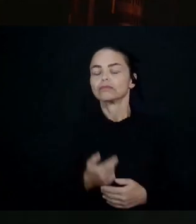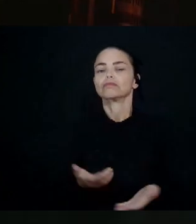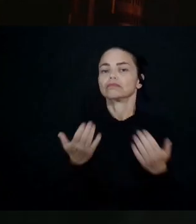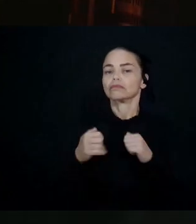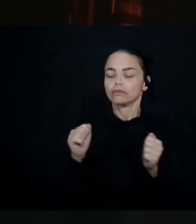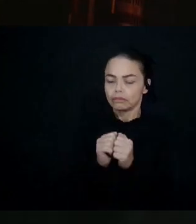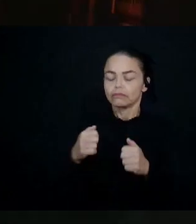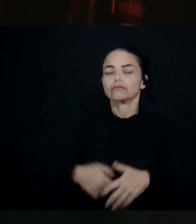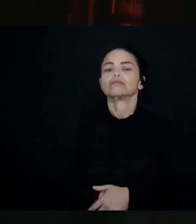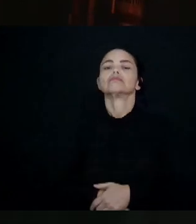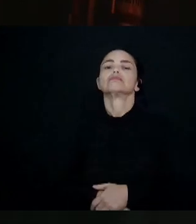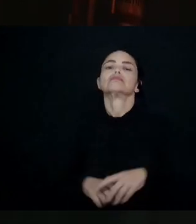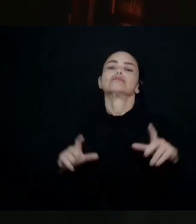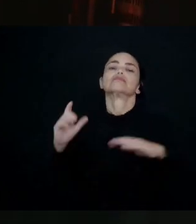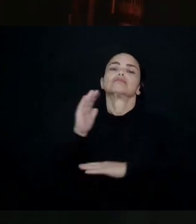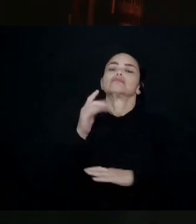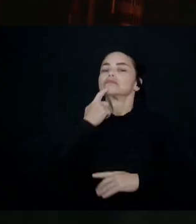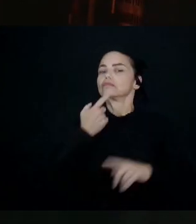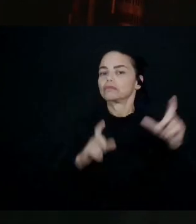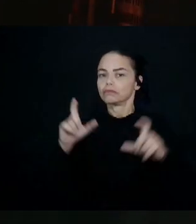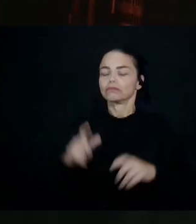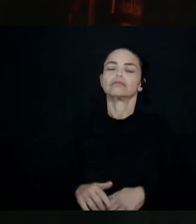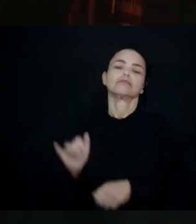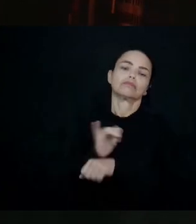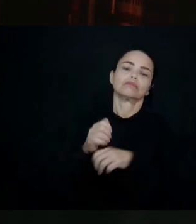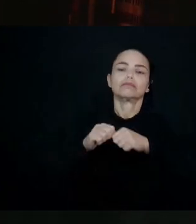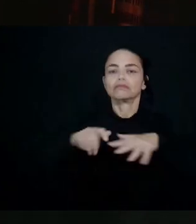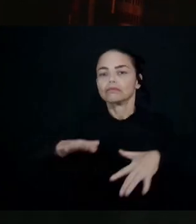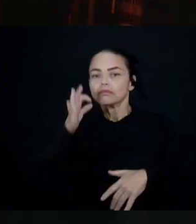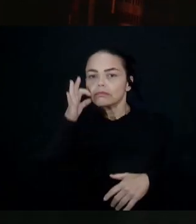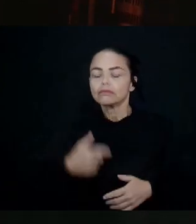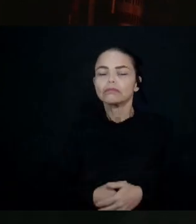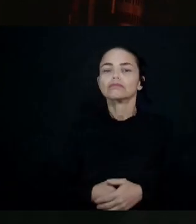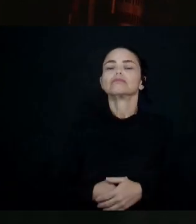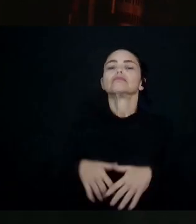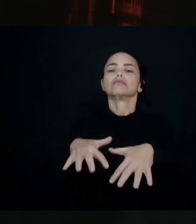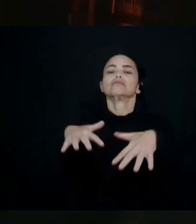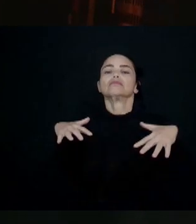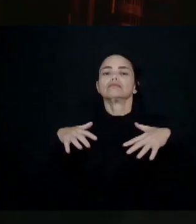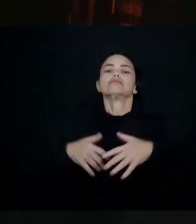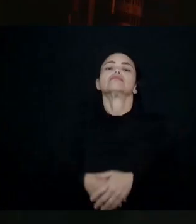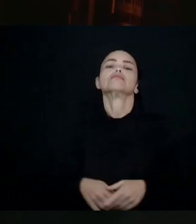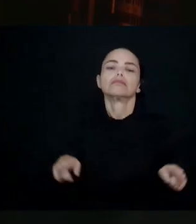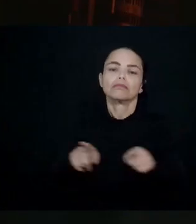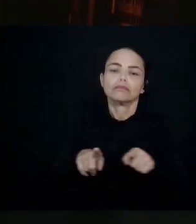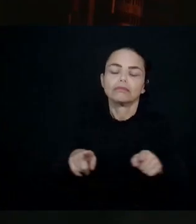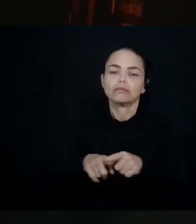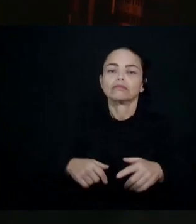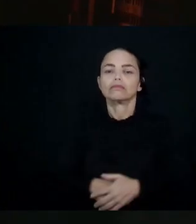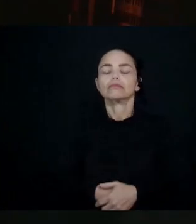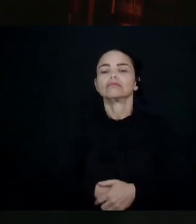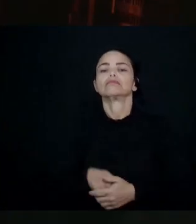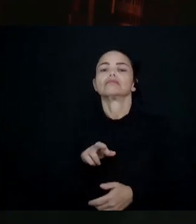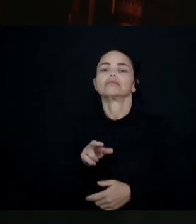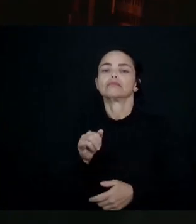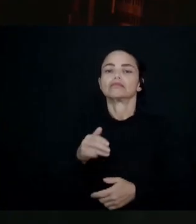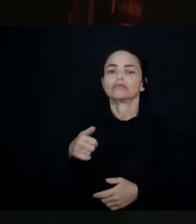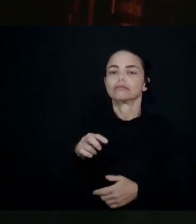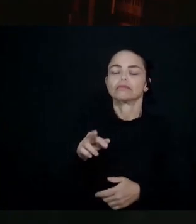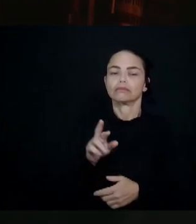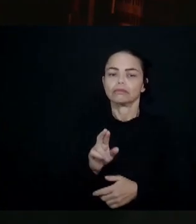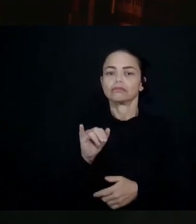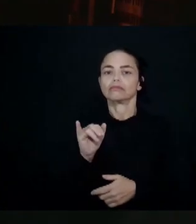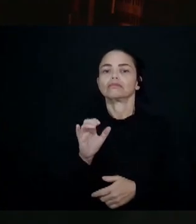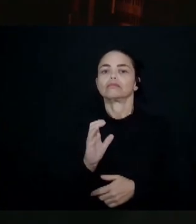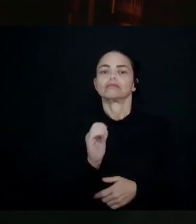Câmara Campinas, no canal do YouTube também, transmissão ao vivo, direto do plenário José Maria Matosinho, o Ricardo Almeida do Nova Europa.